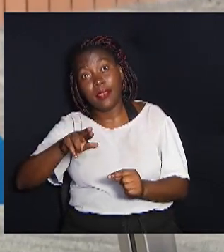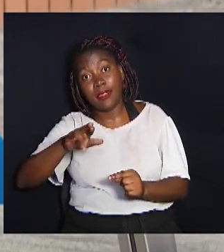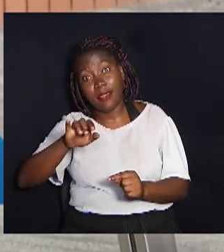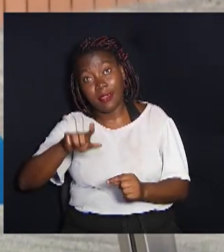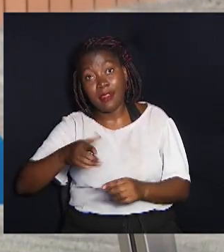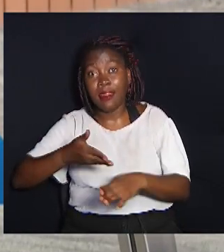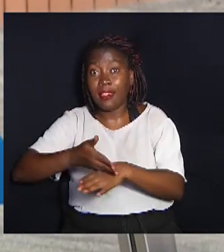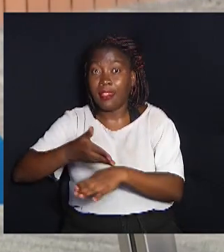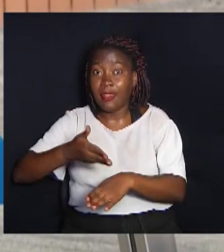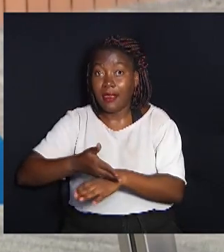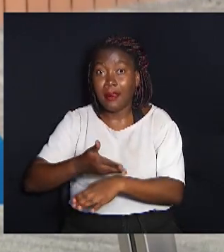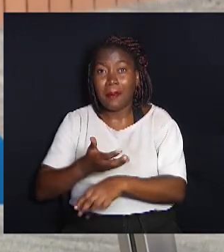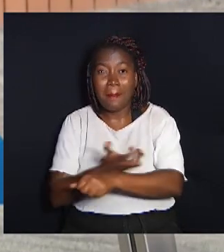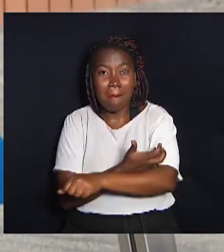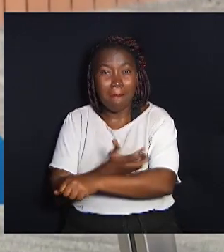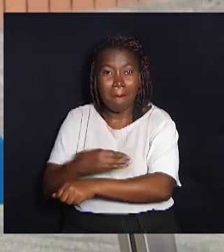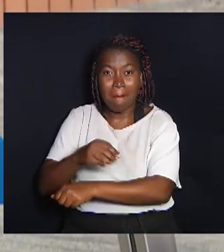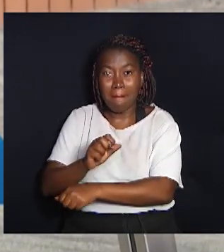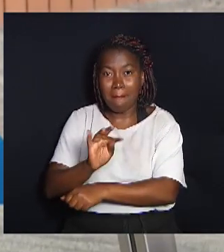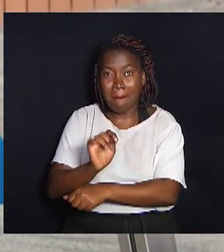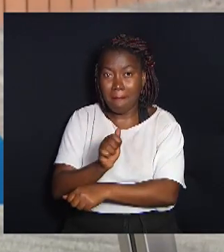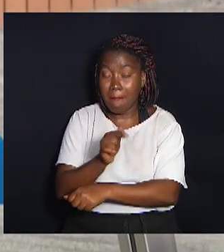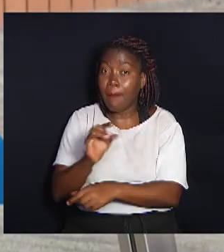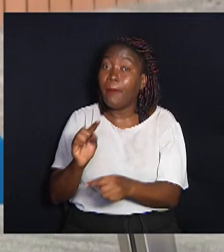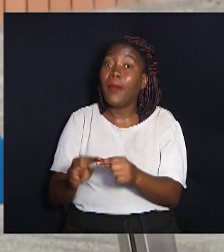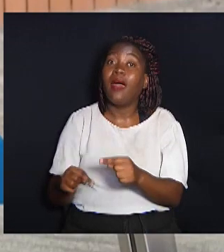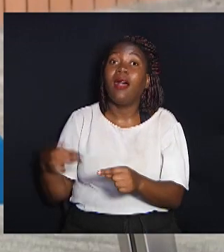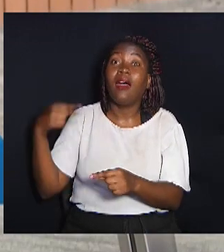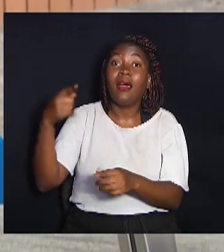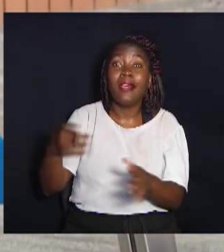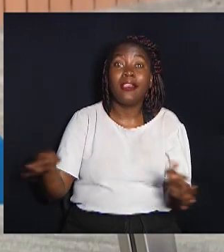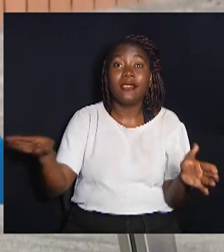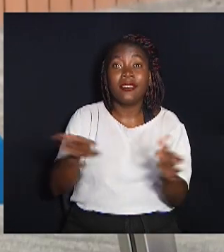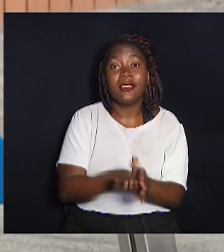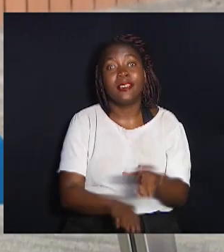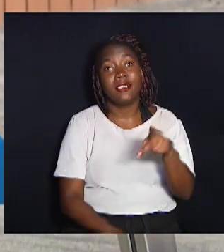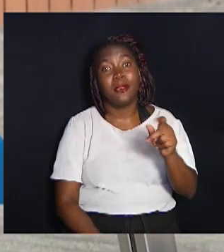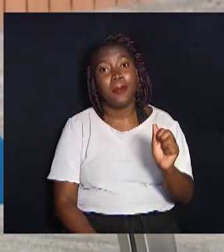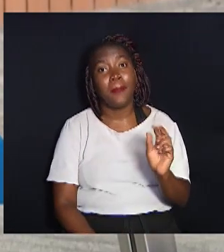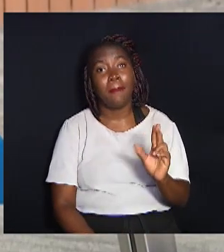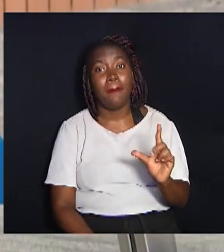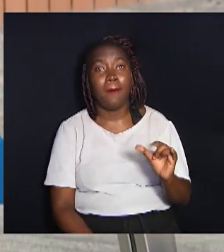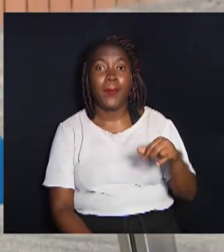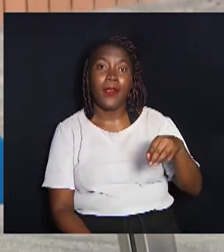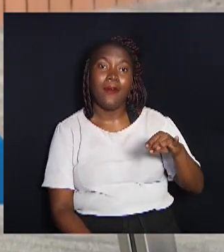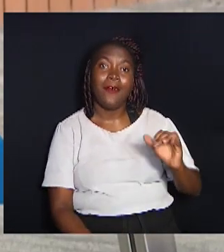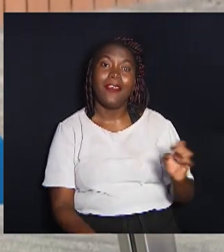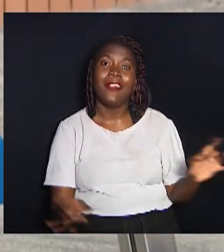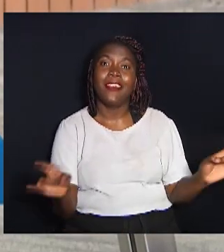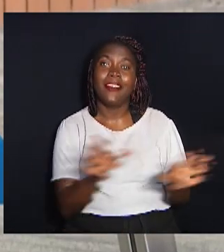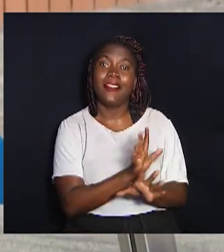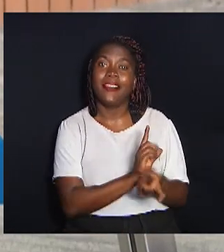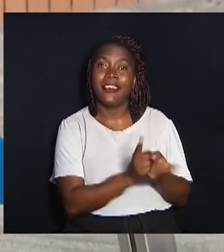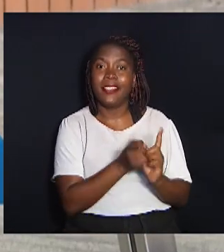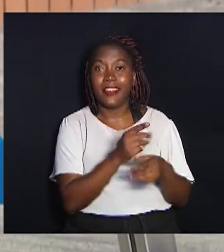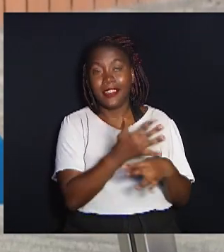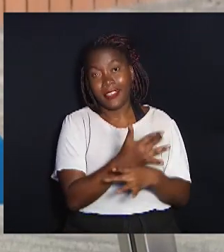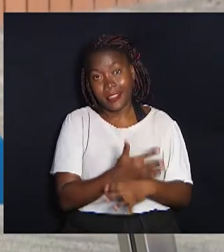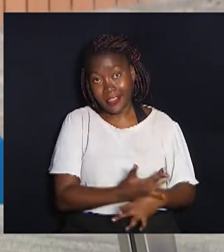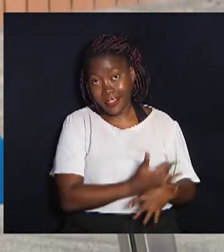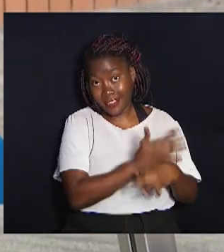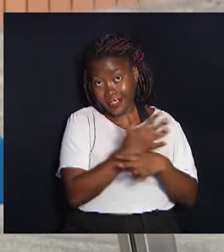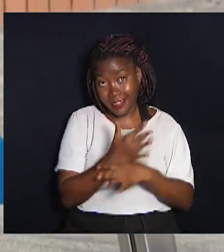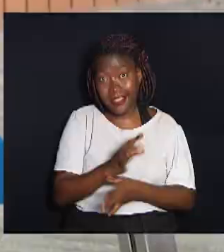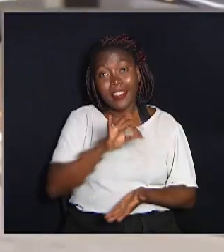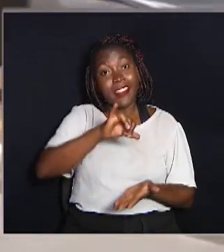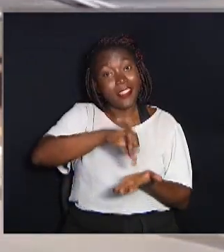do Matão. Do Matão a gente chega até Paulínia, a cidade de Paulínia, e termina no corredor metropolitano e no terminal